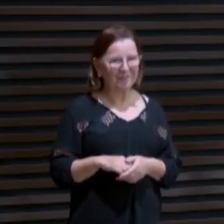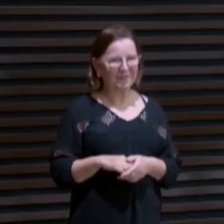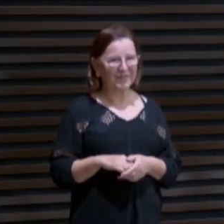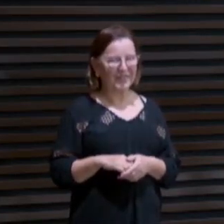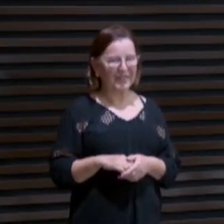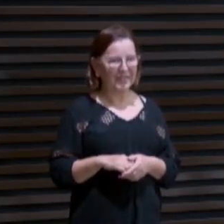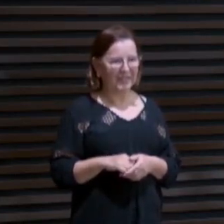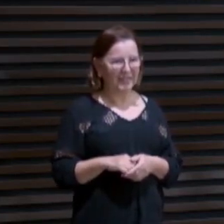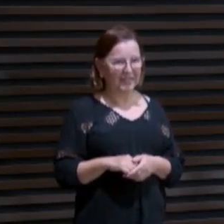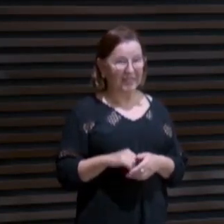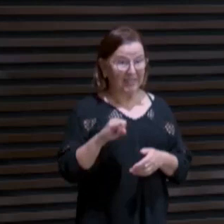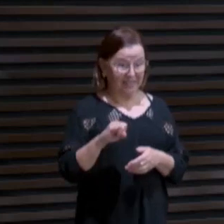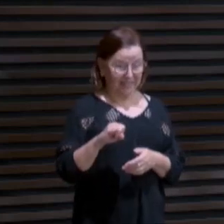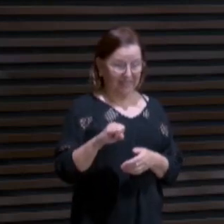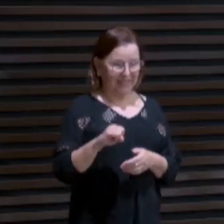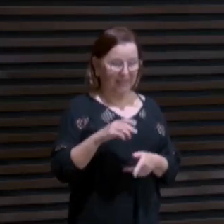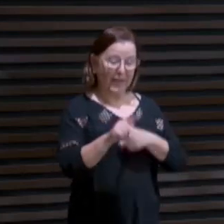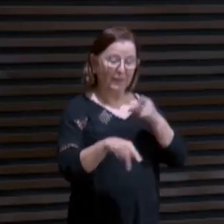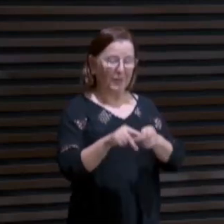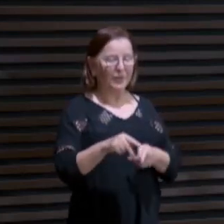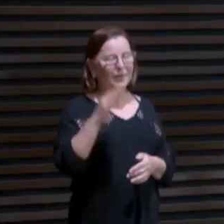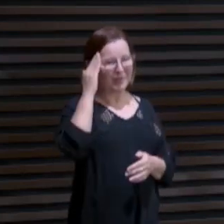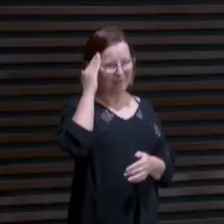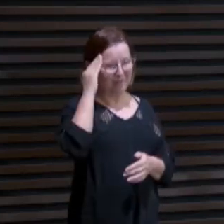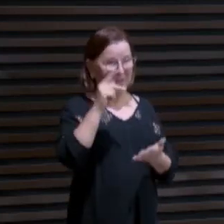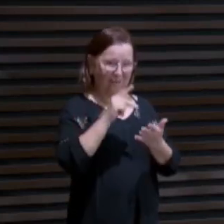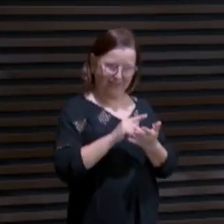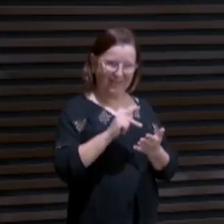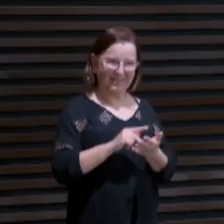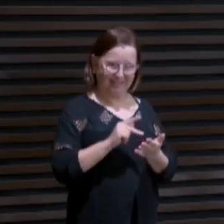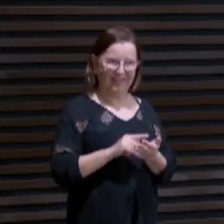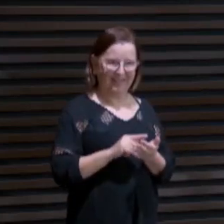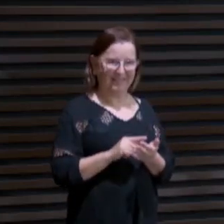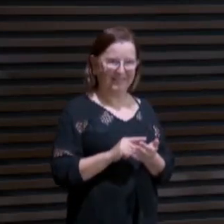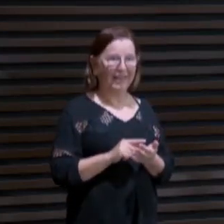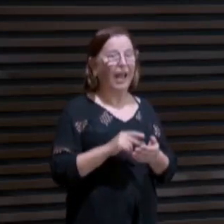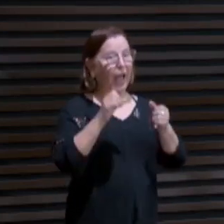você. O problema é que nós nos enganamos muito com a gente.